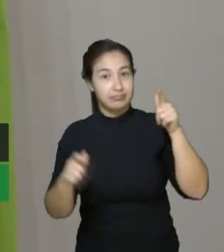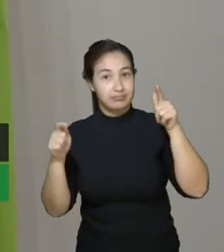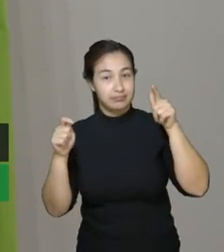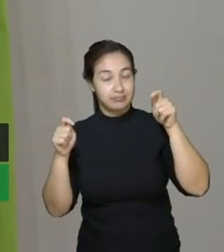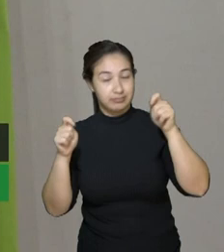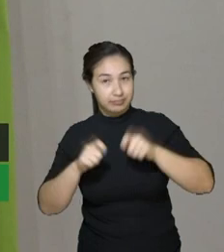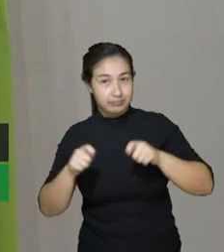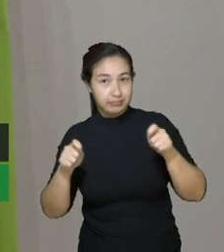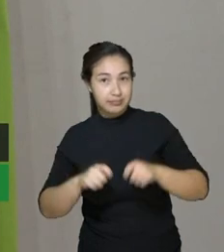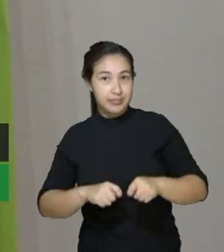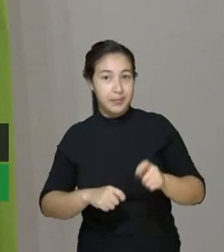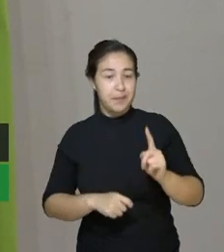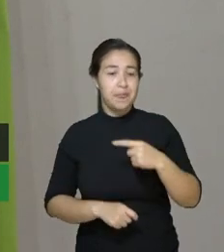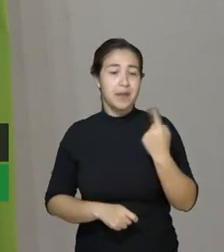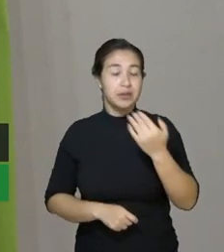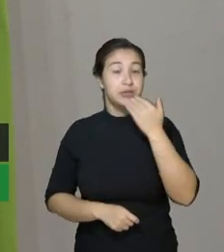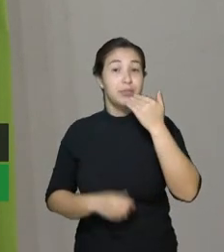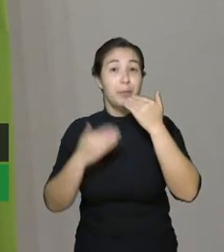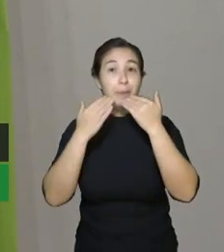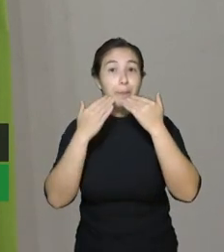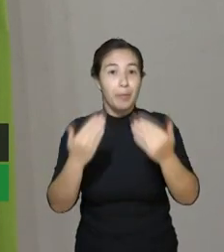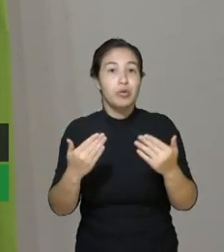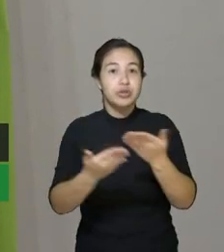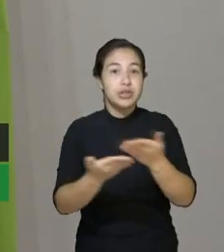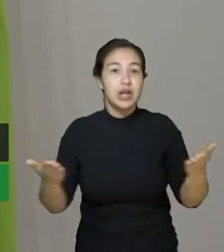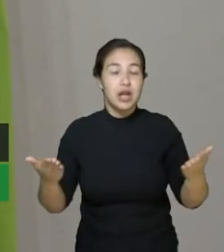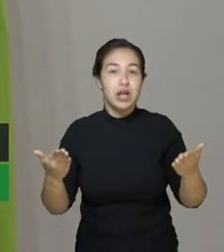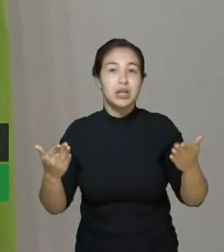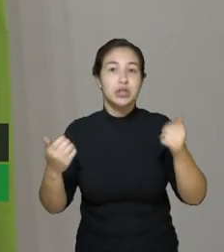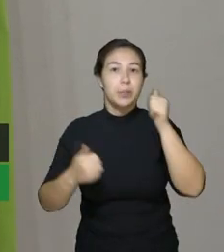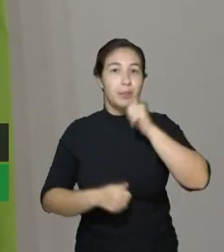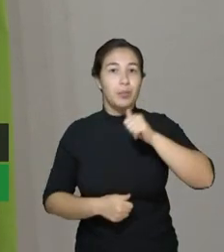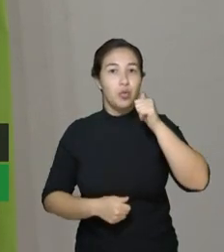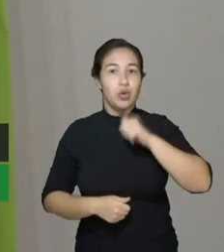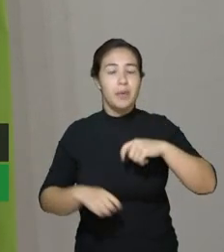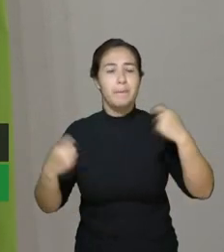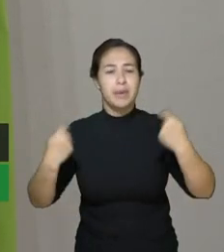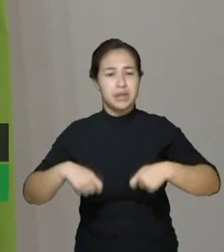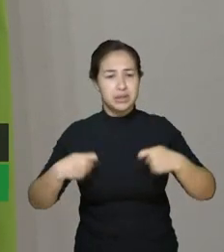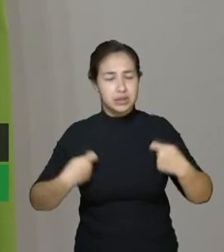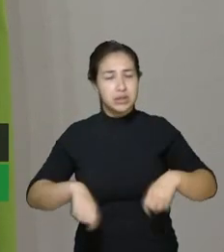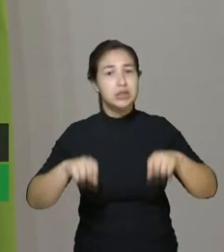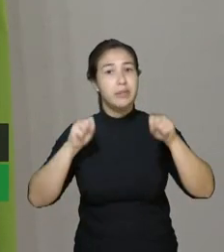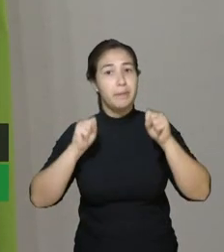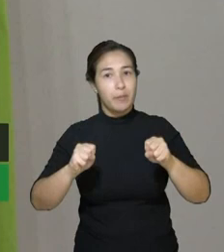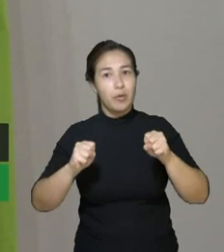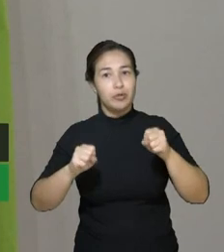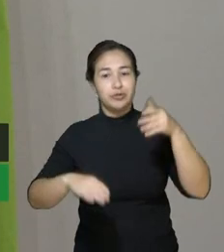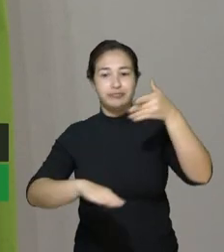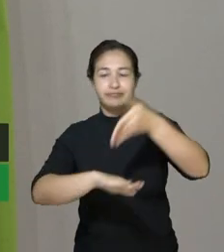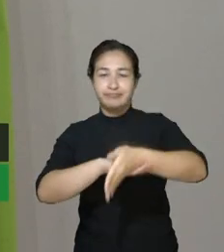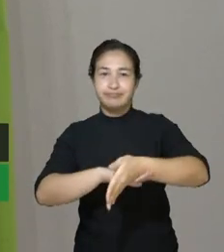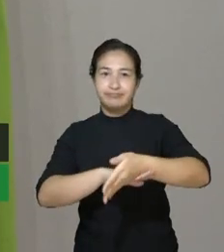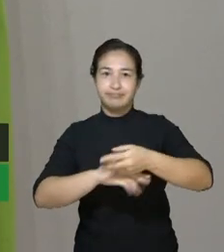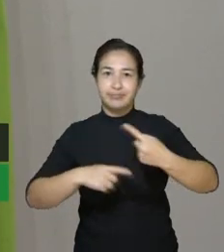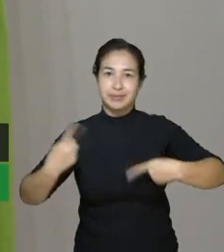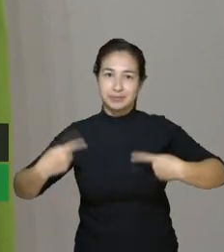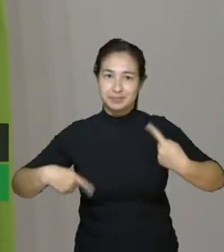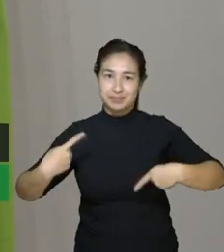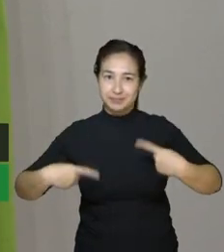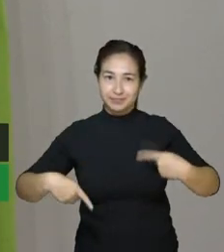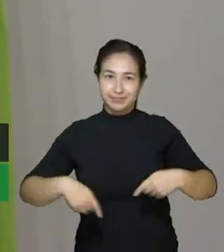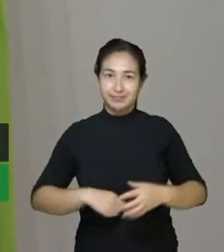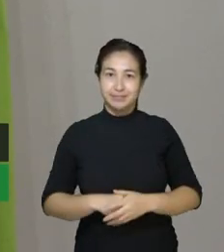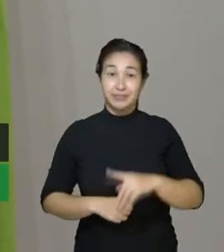muitas mulheres, mostrando que mulher pode e deve participar da política. Mas isso significa também que a gente tem que